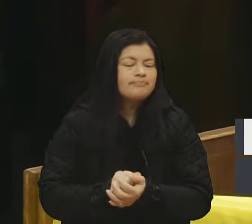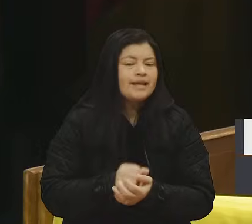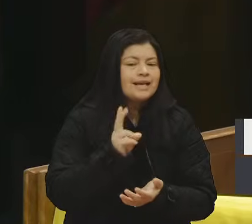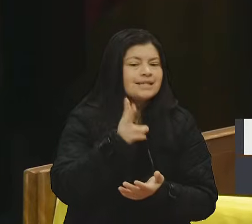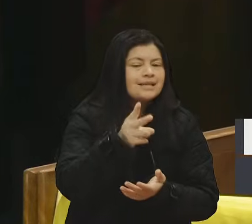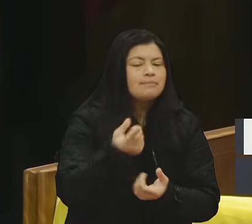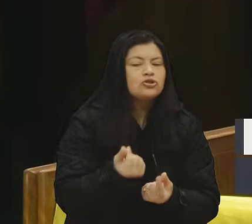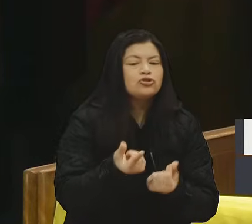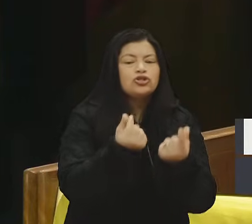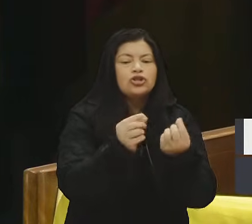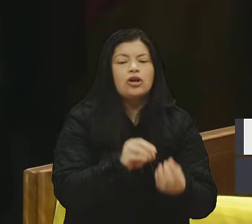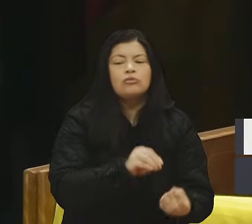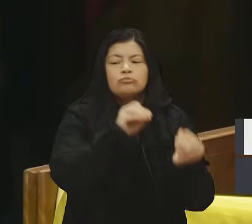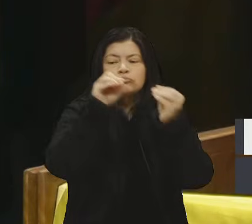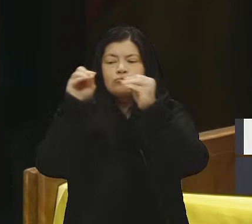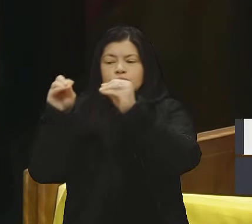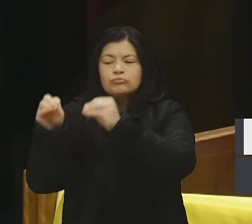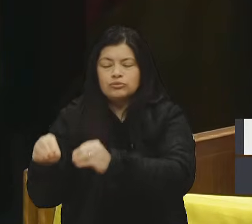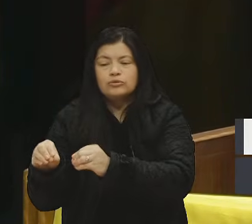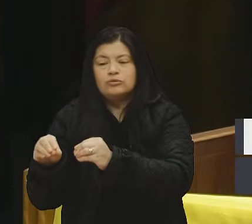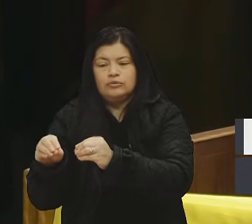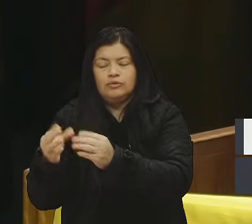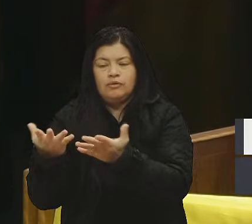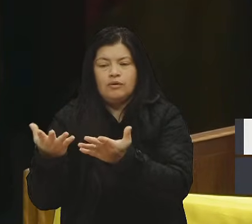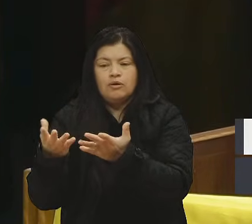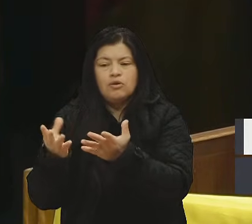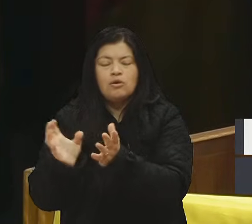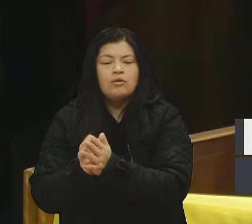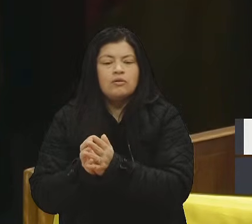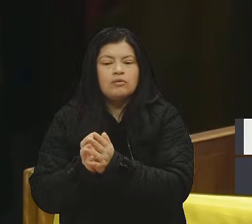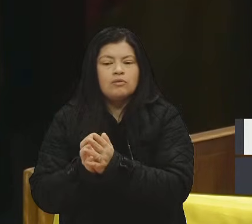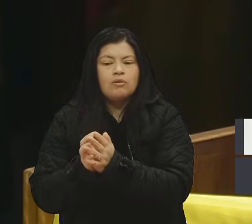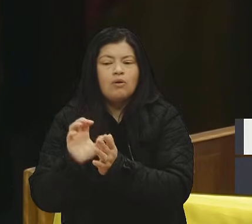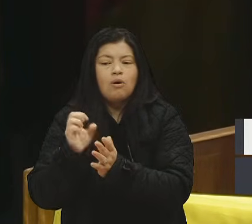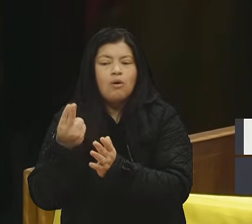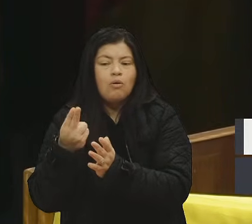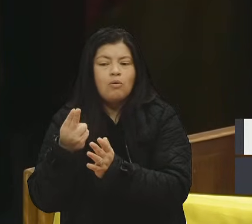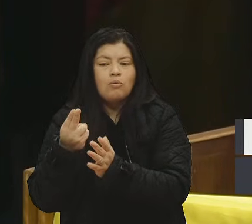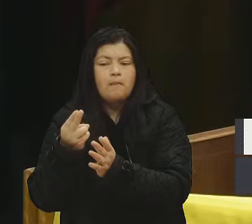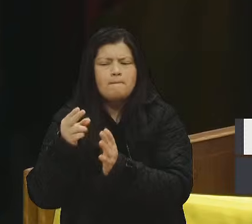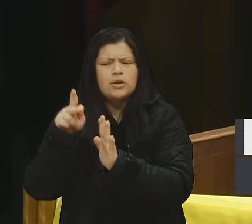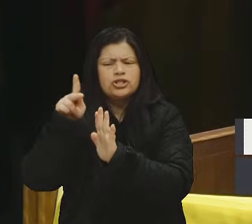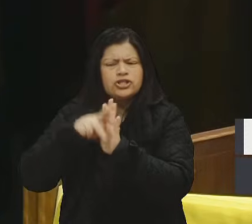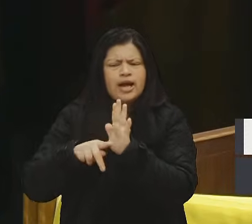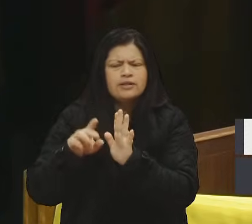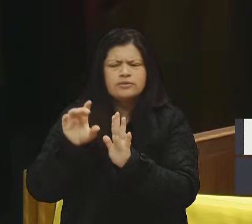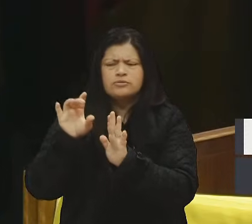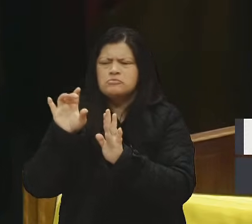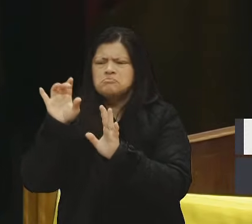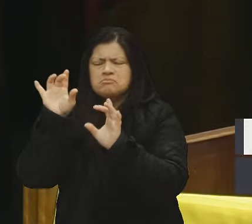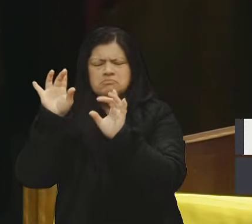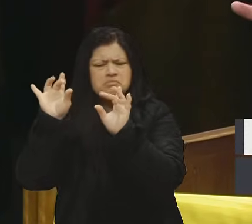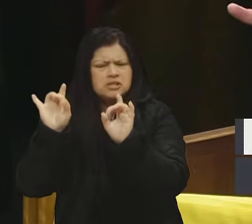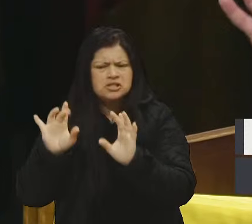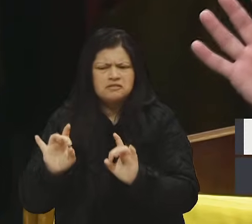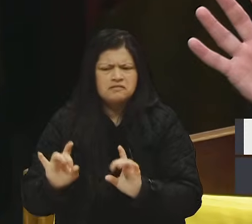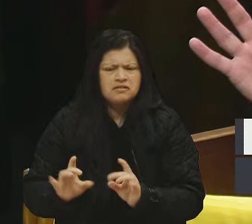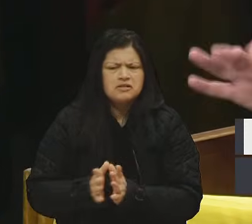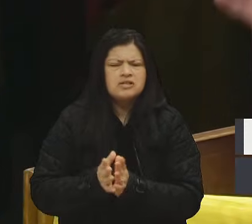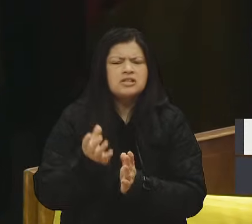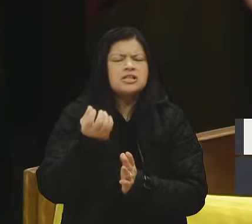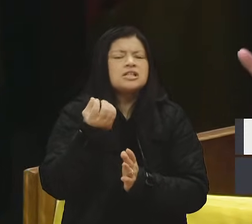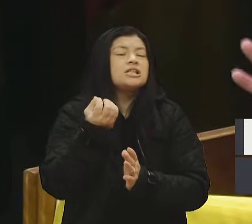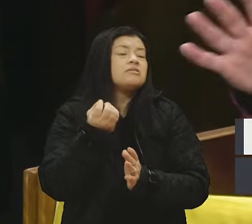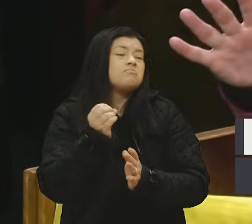dinheiro que vai para as escolas cívico-militares, com o dinheiro que vão para alguns projetos específicos, se todas as escolas tivessem essas mesmas